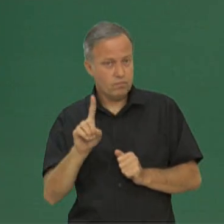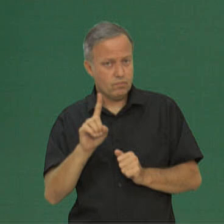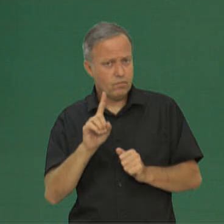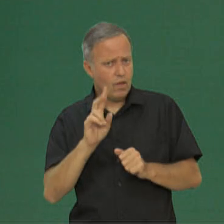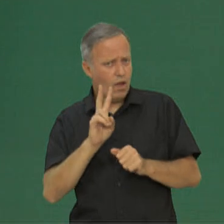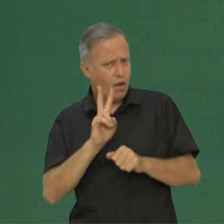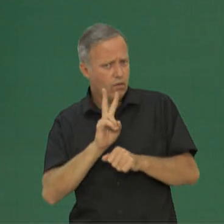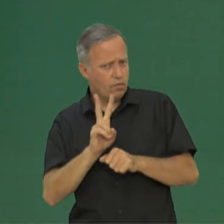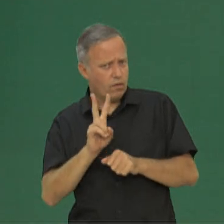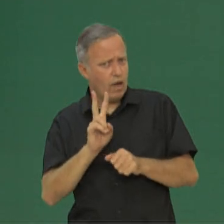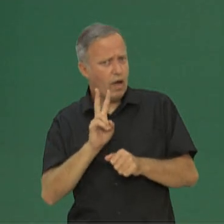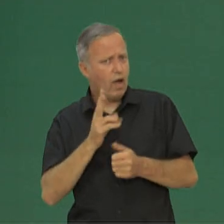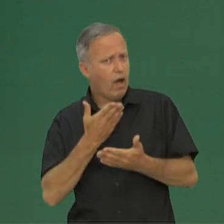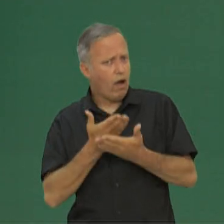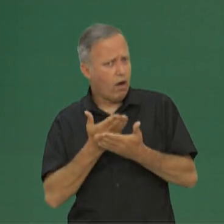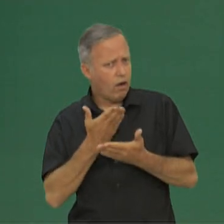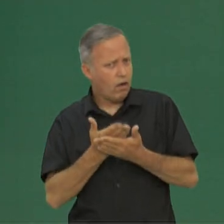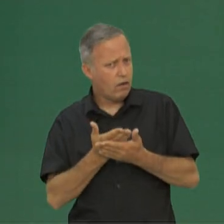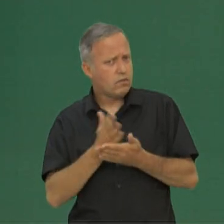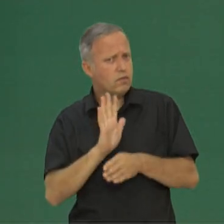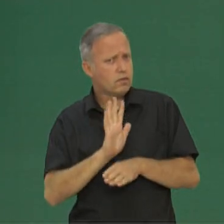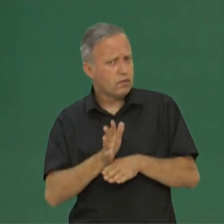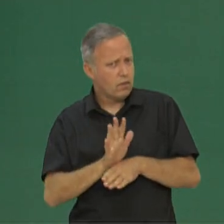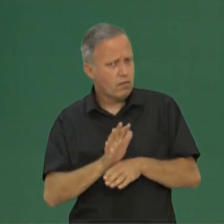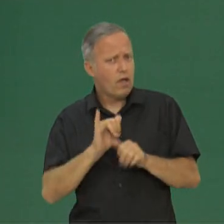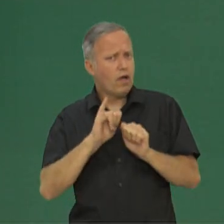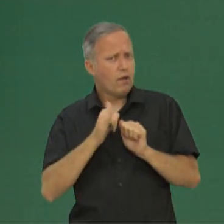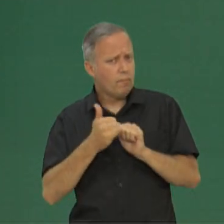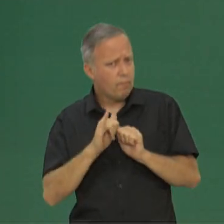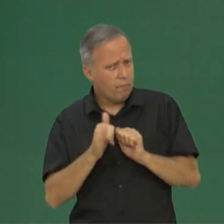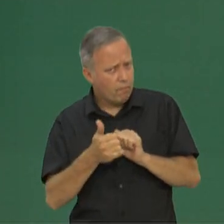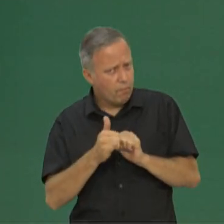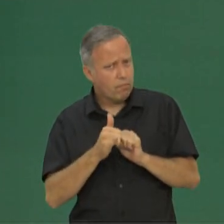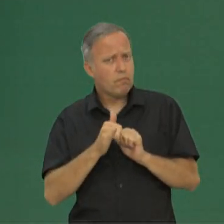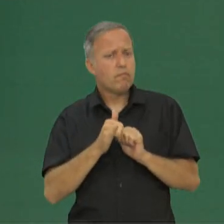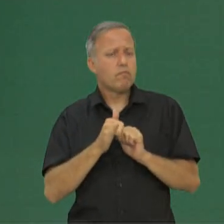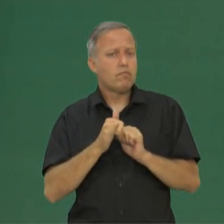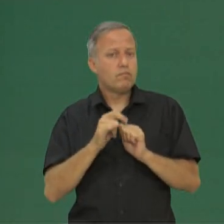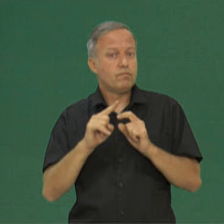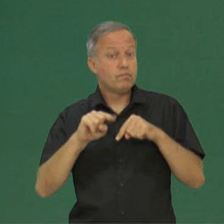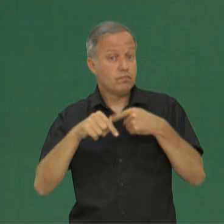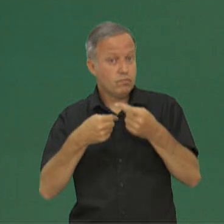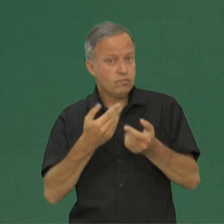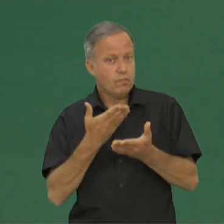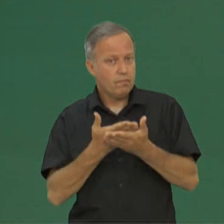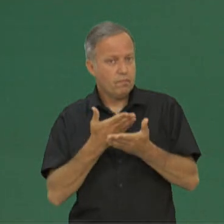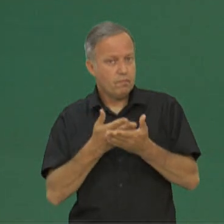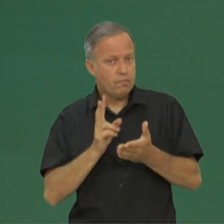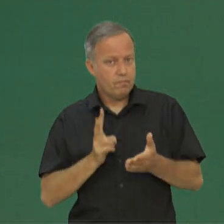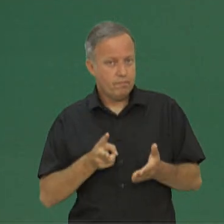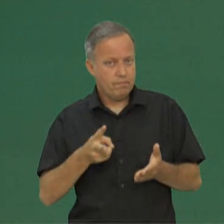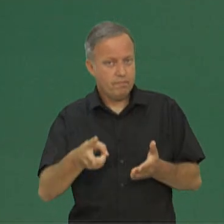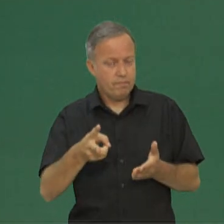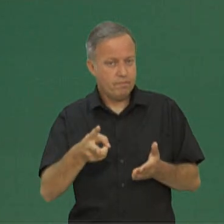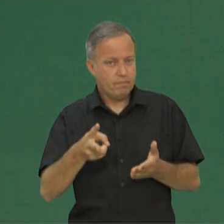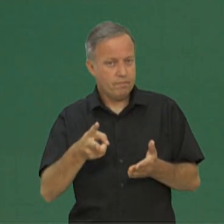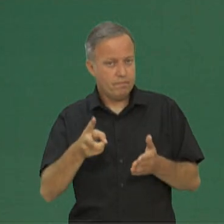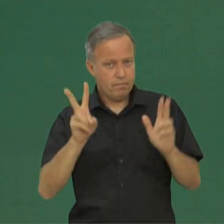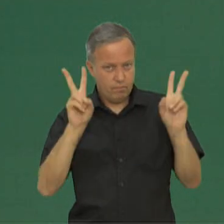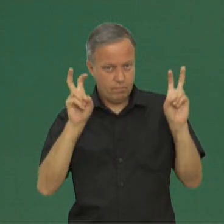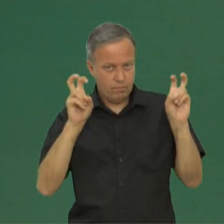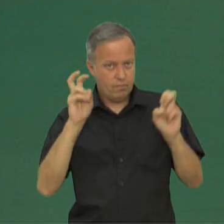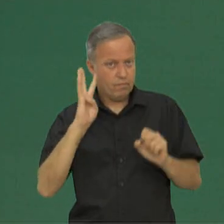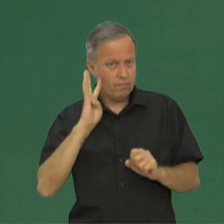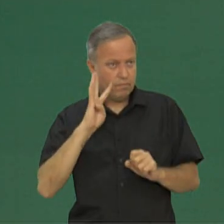assistir as nossas aulas, certo? Na próxima aula, nós vamos continuar aí com conteúdos bem